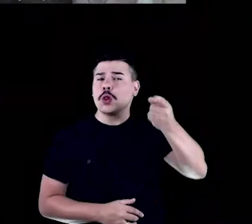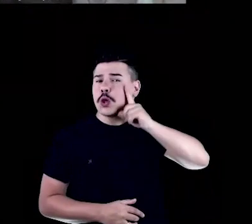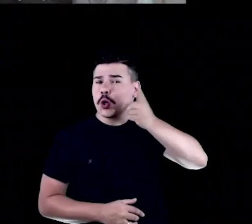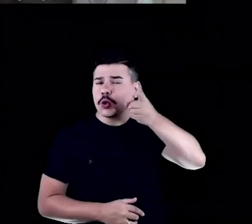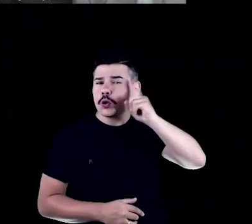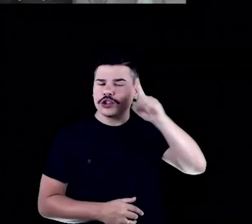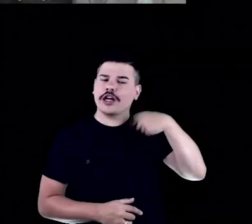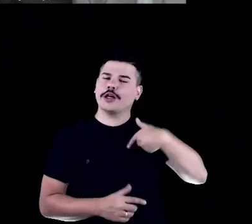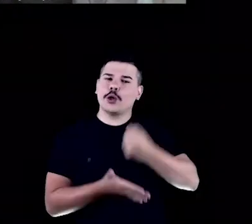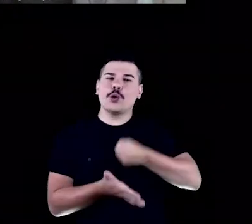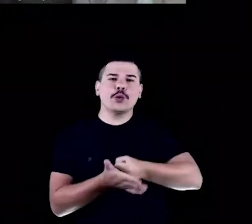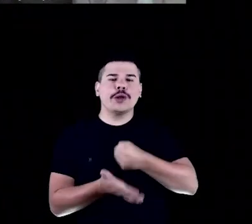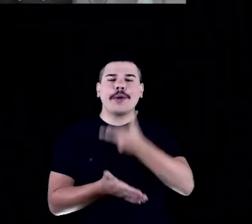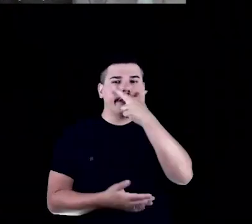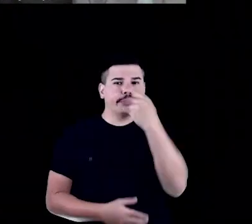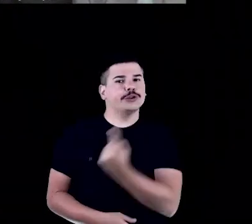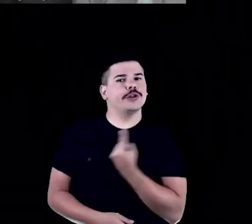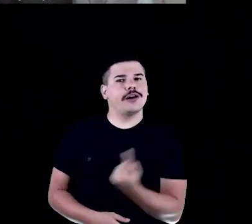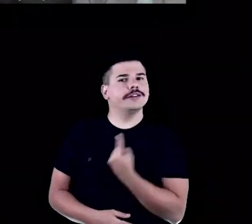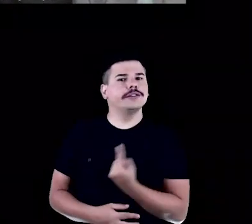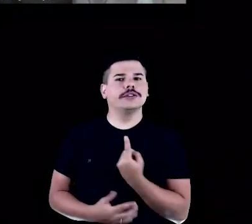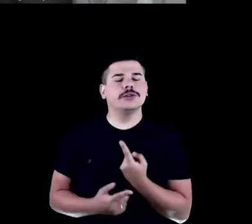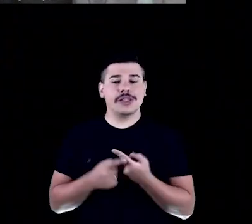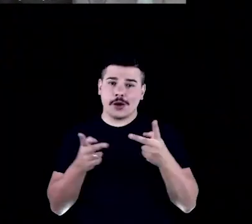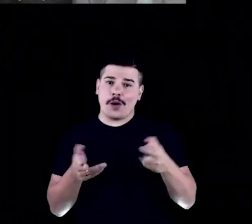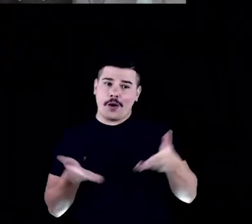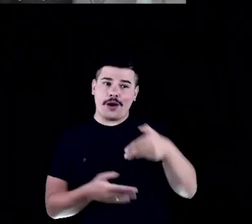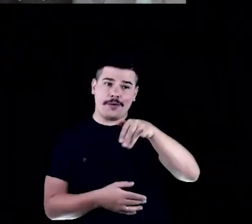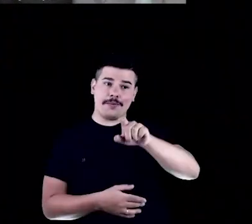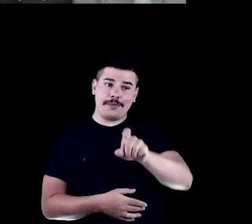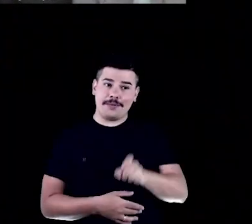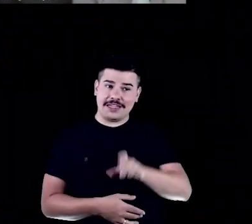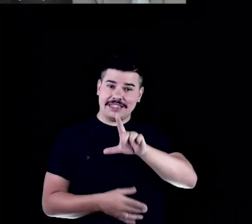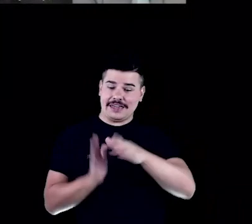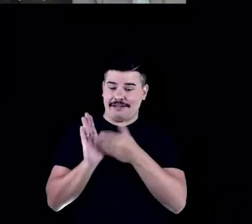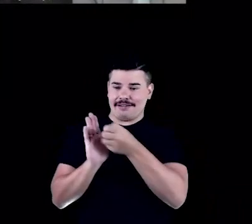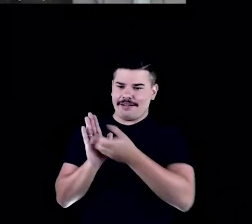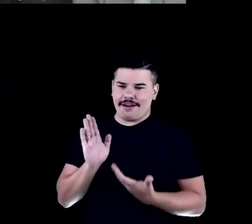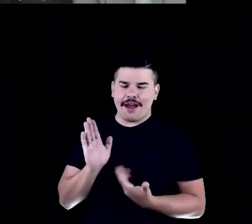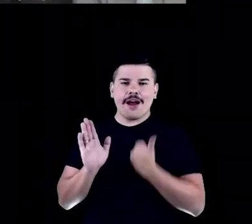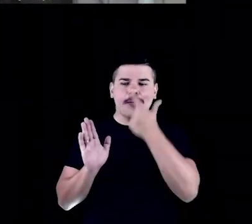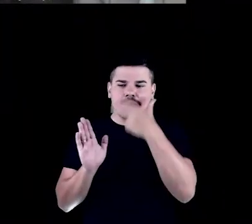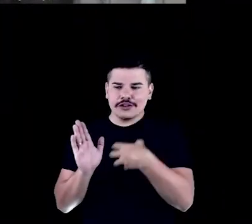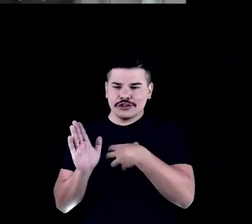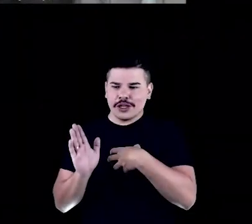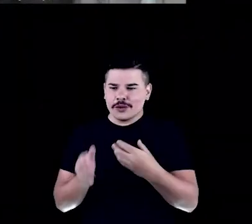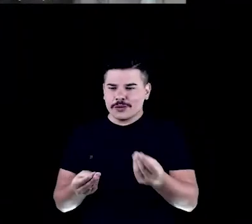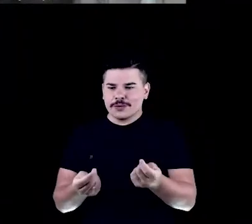acaba lutando todo dia, lutando sozinho dentro desse lugar, né? O Mix Literário é uma maneira da gente